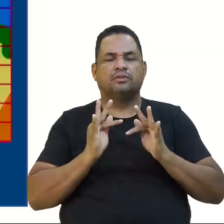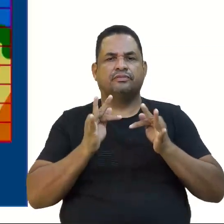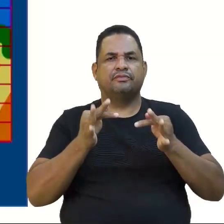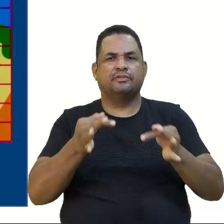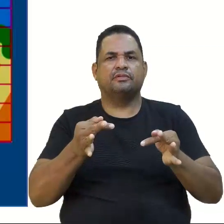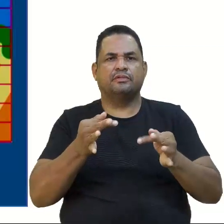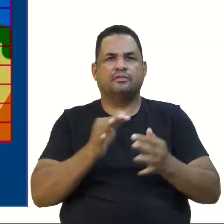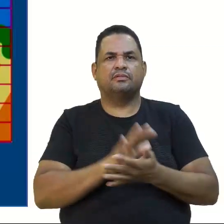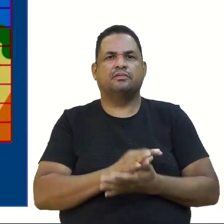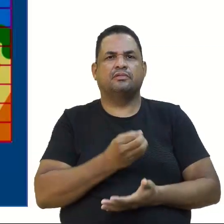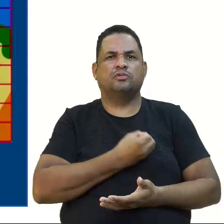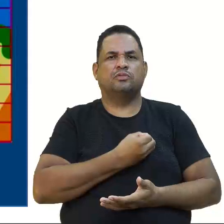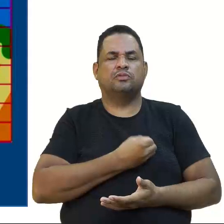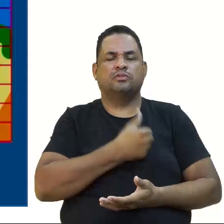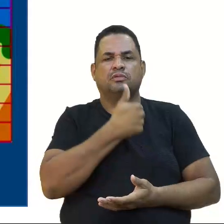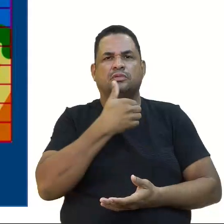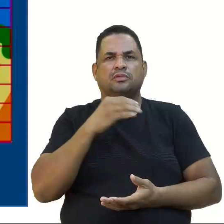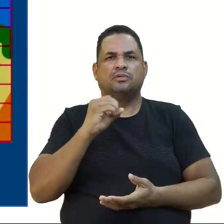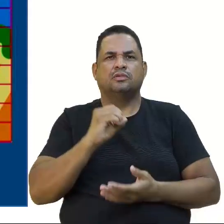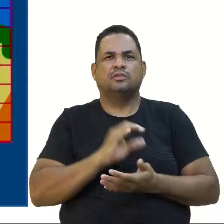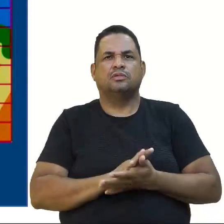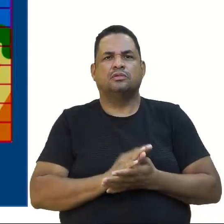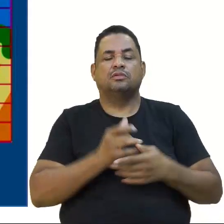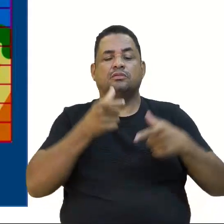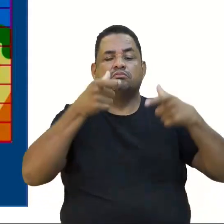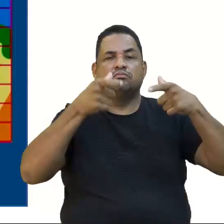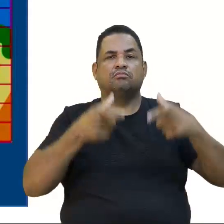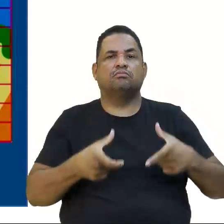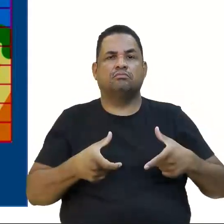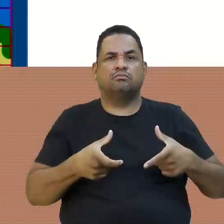de número 10. Vamos ver. Na posição